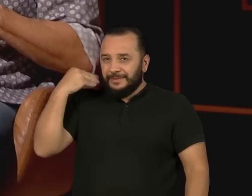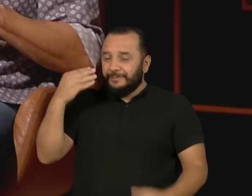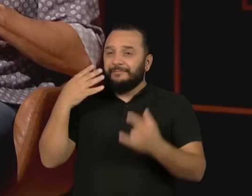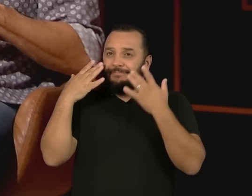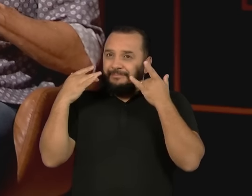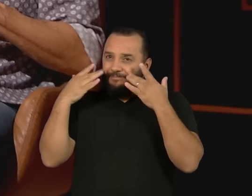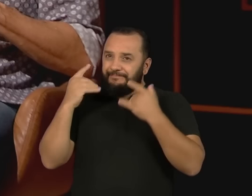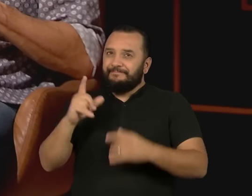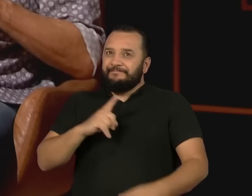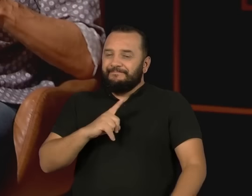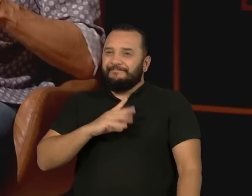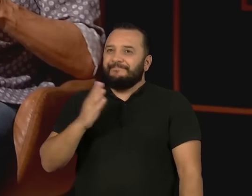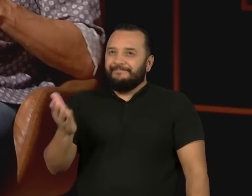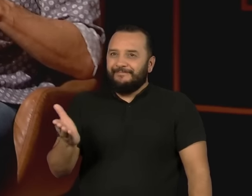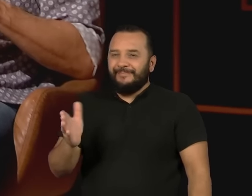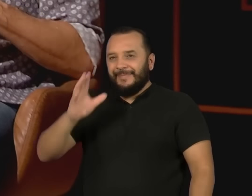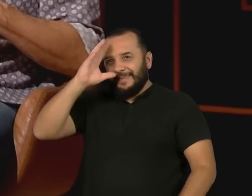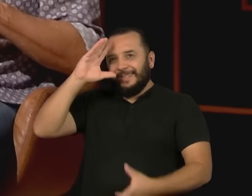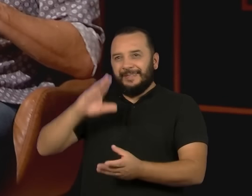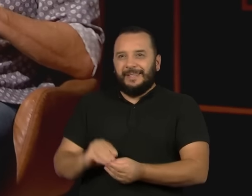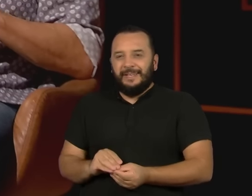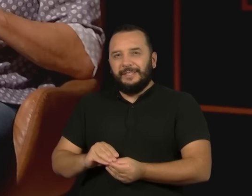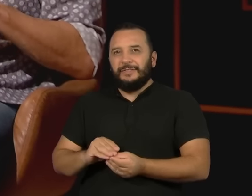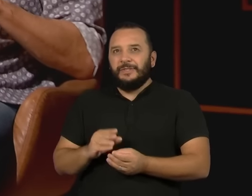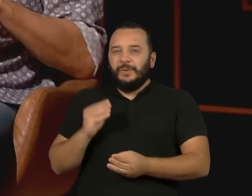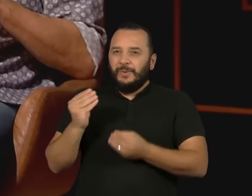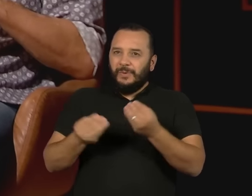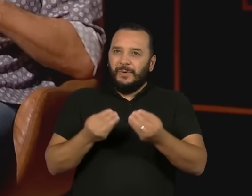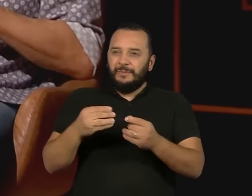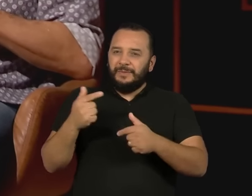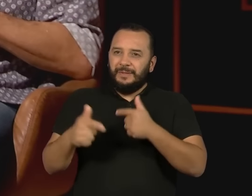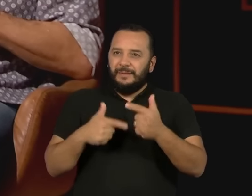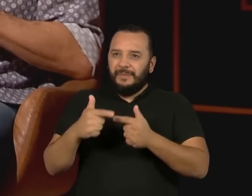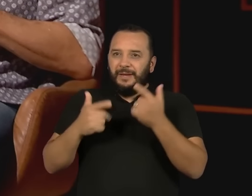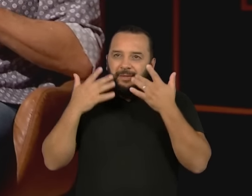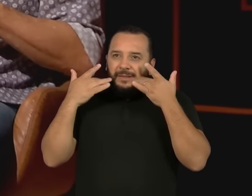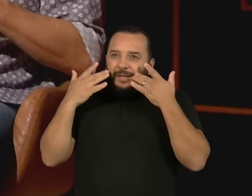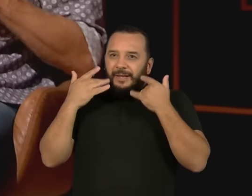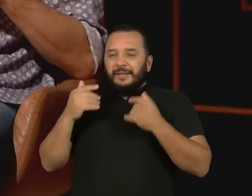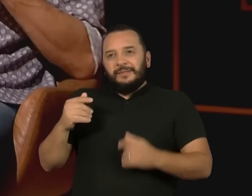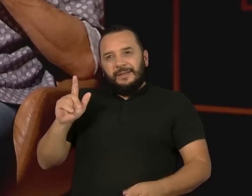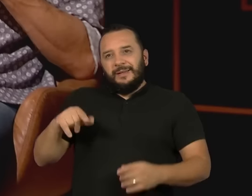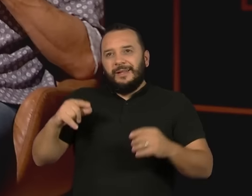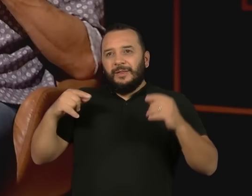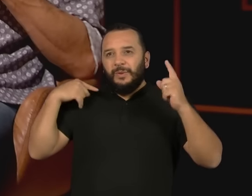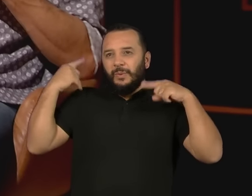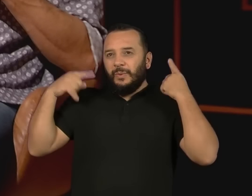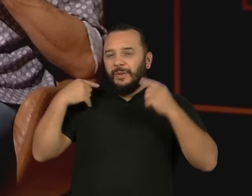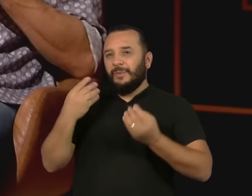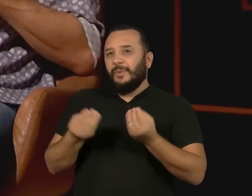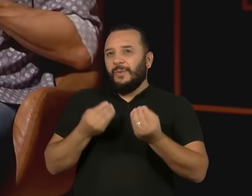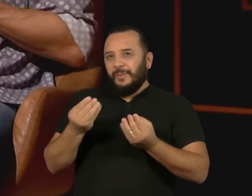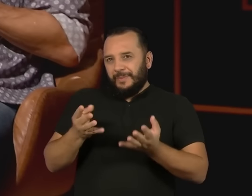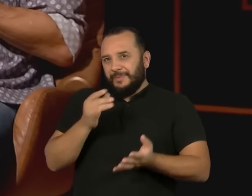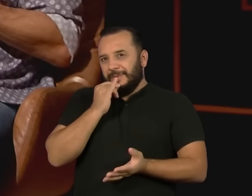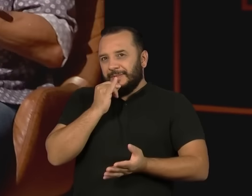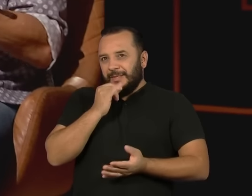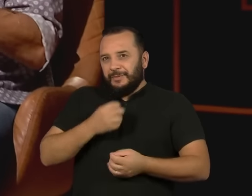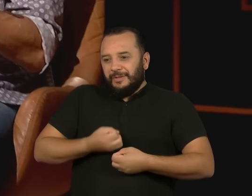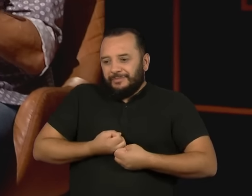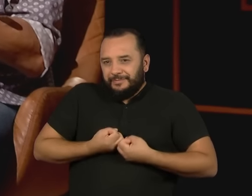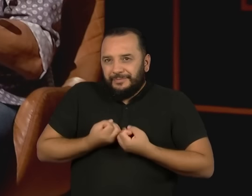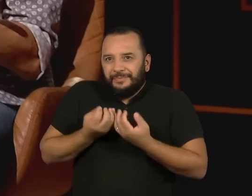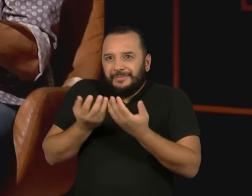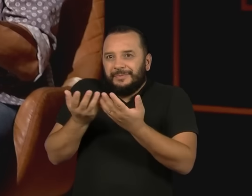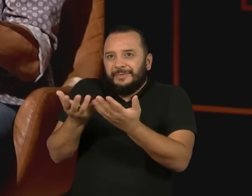de teatro que entende do riscado, entende de dramaturgia. E é muito doido como as coisas que saem de mim, quando